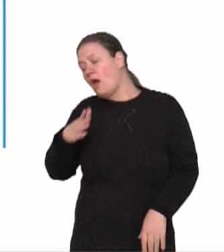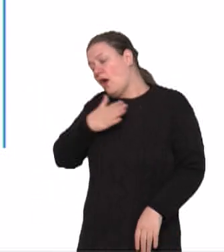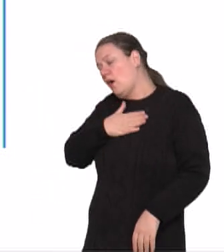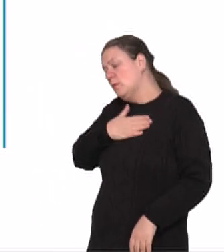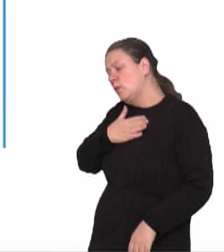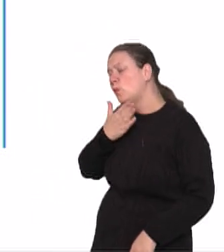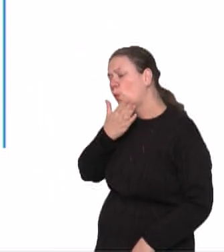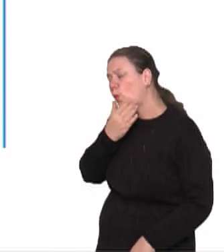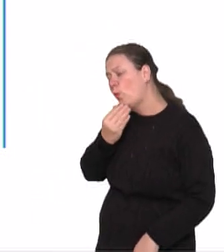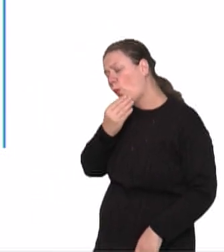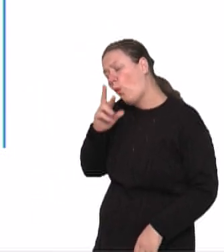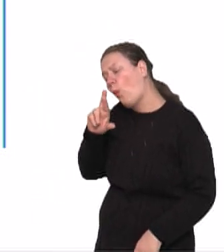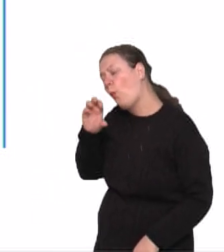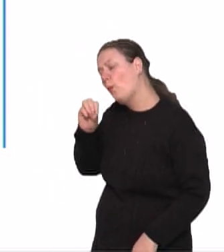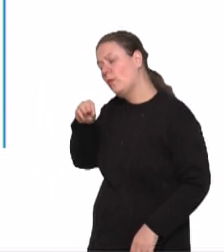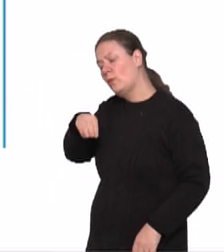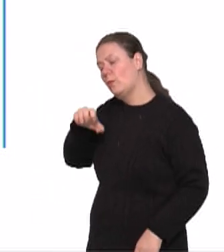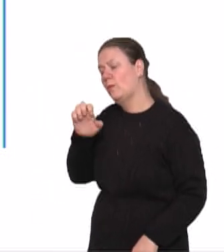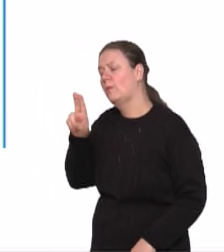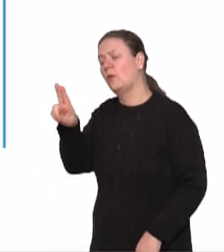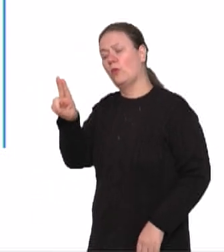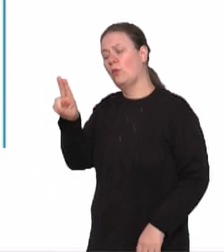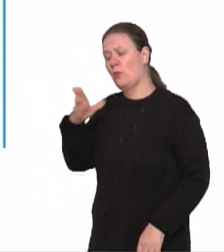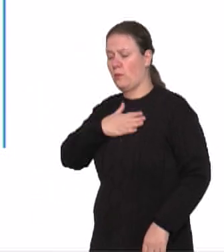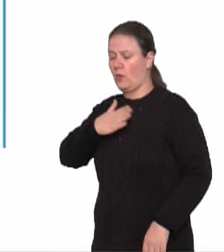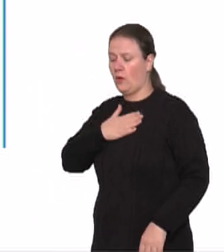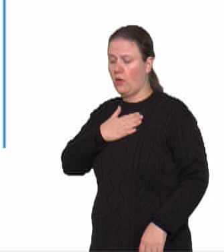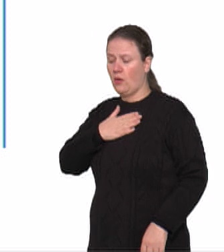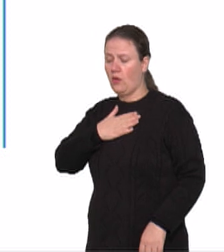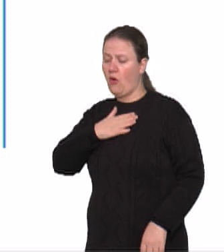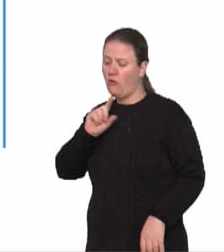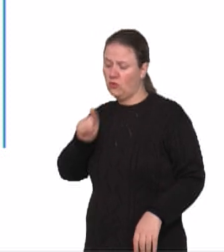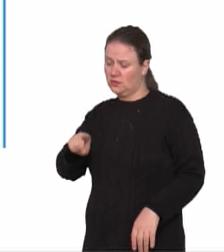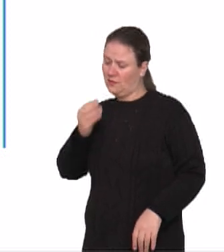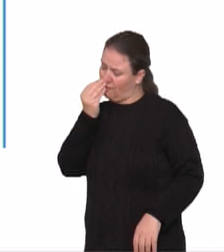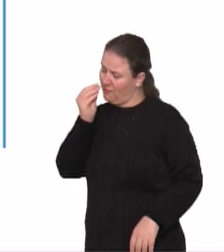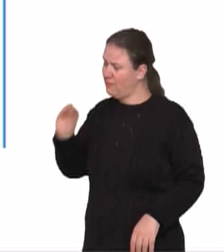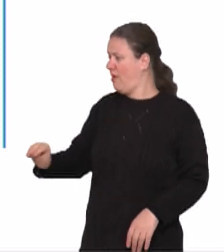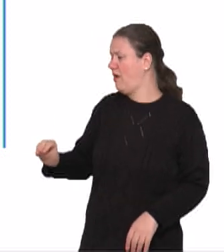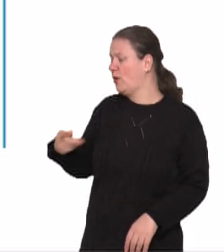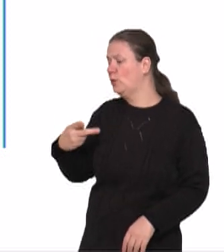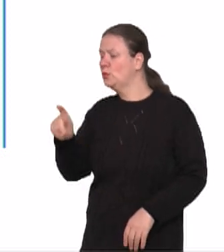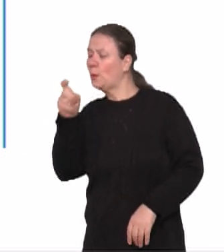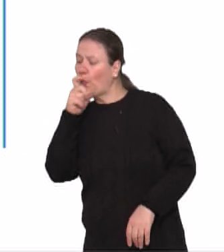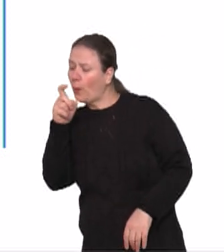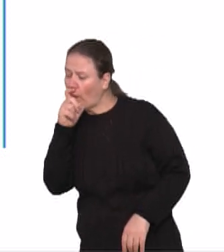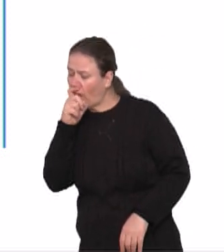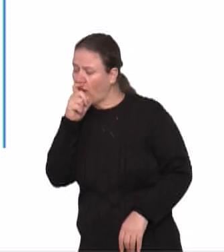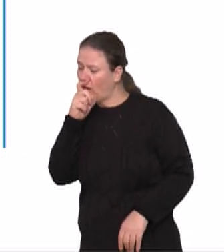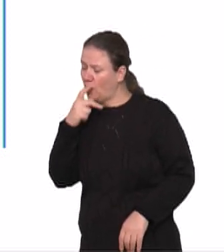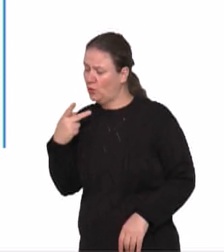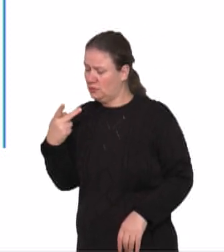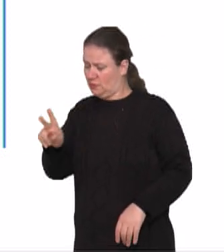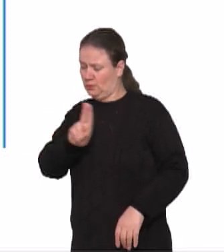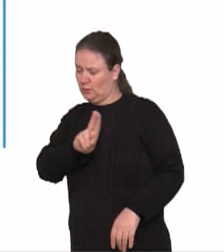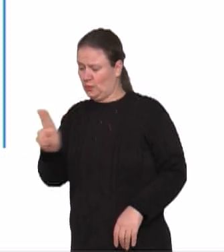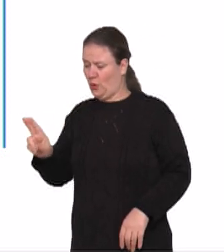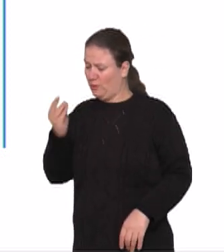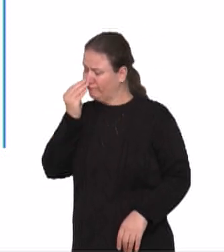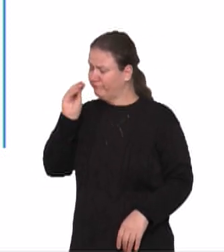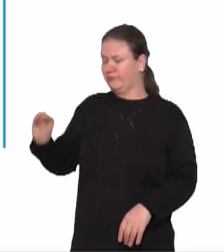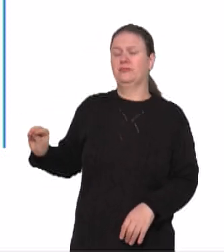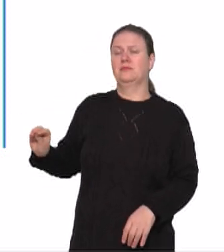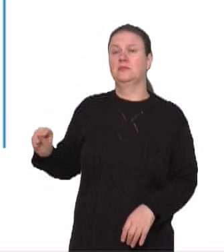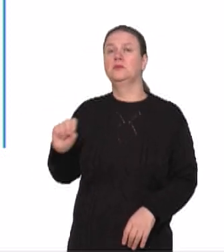Romeu, por que há de ser Romeu? Negue o seu pai, recuse-se esse nome, ou se